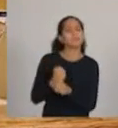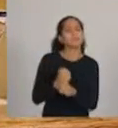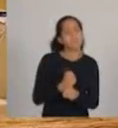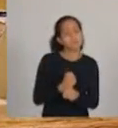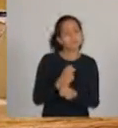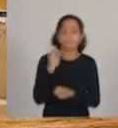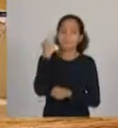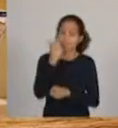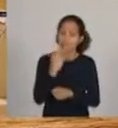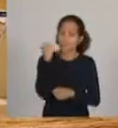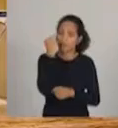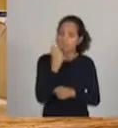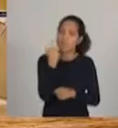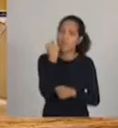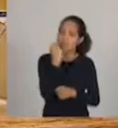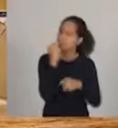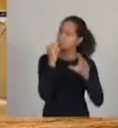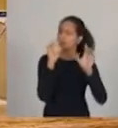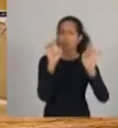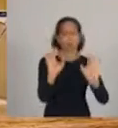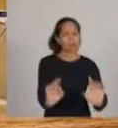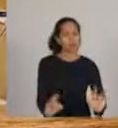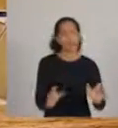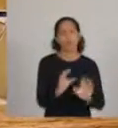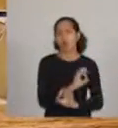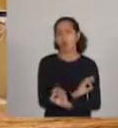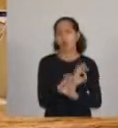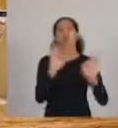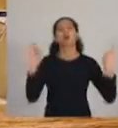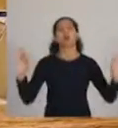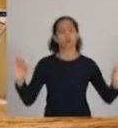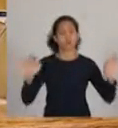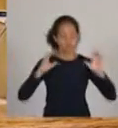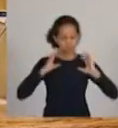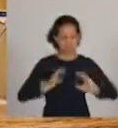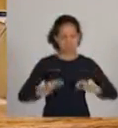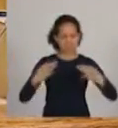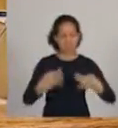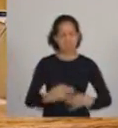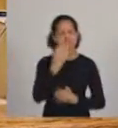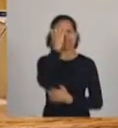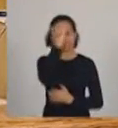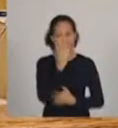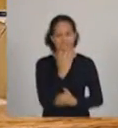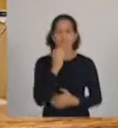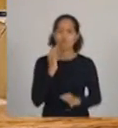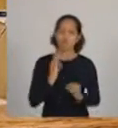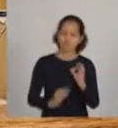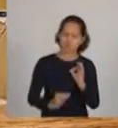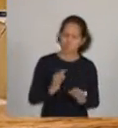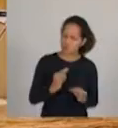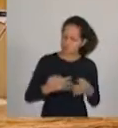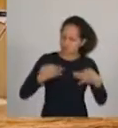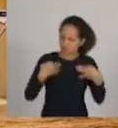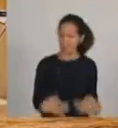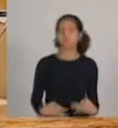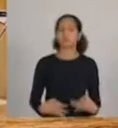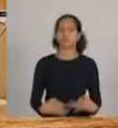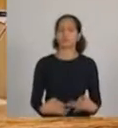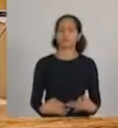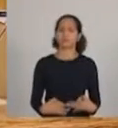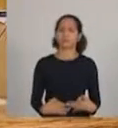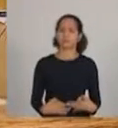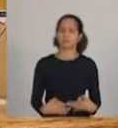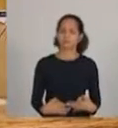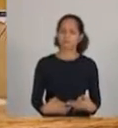um vereador exemplar, um vereador sério, justo, honesto e